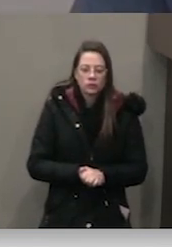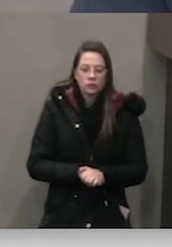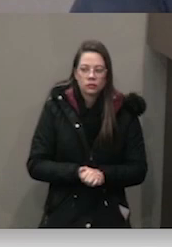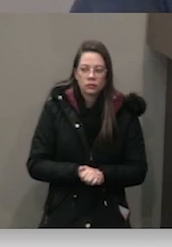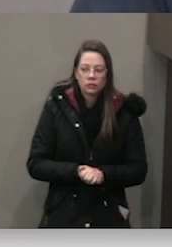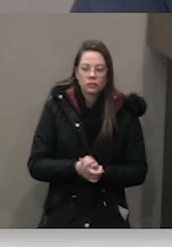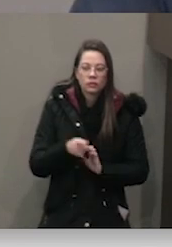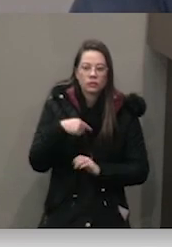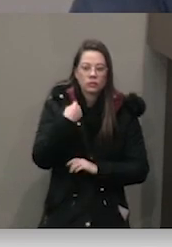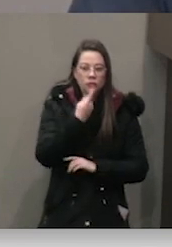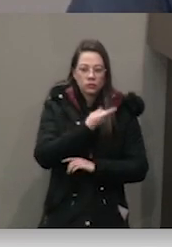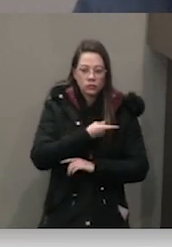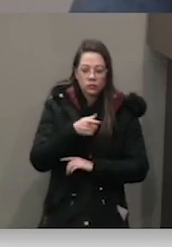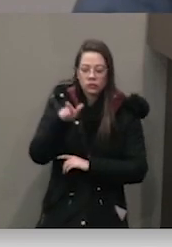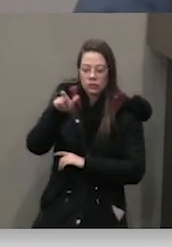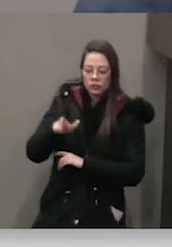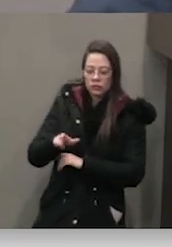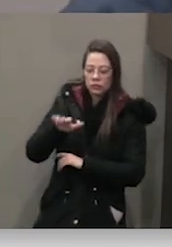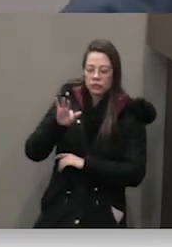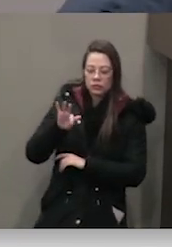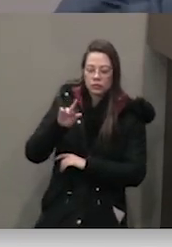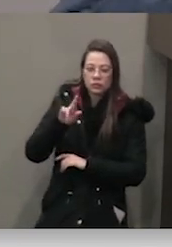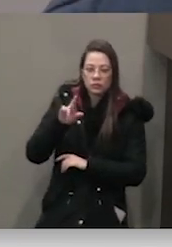para o nosso servidor Francisco.